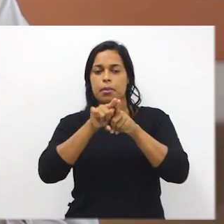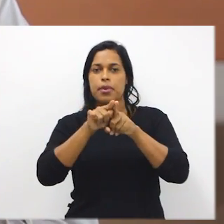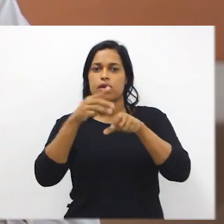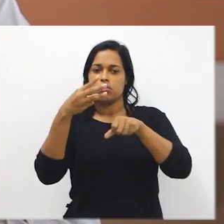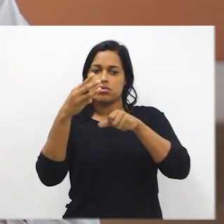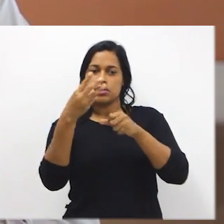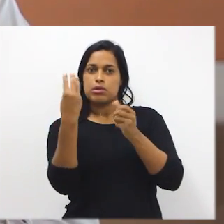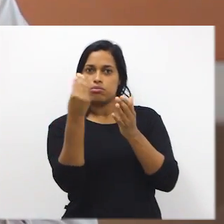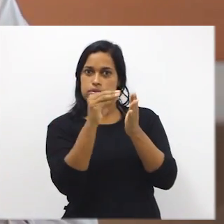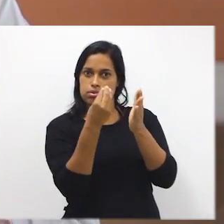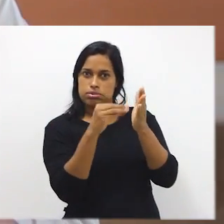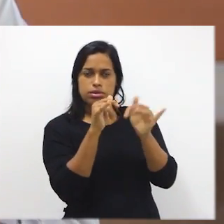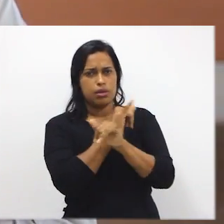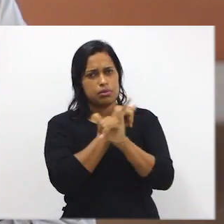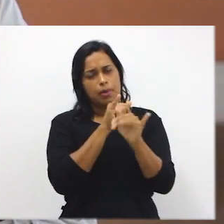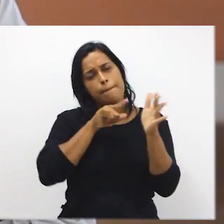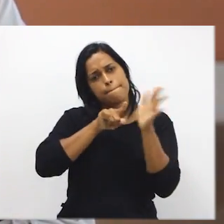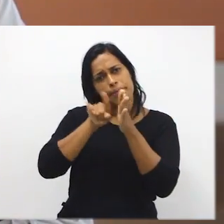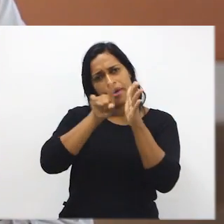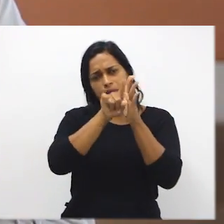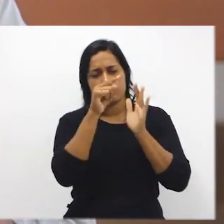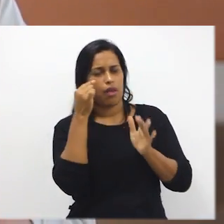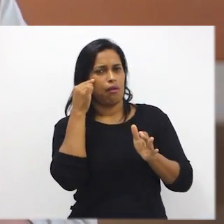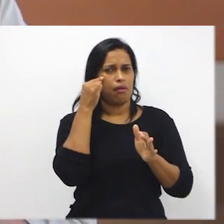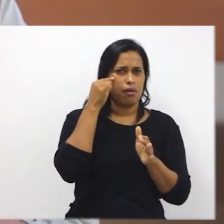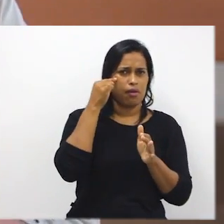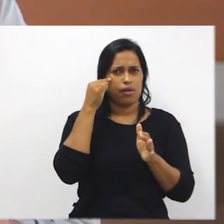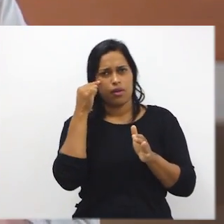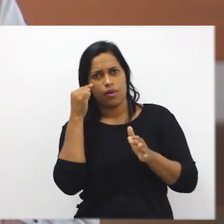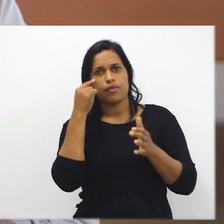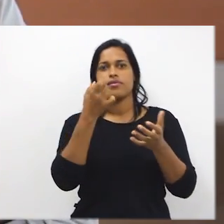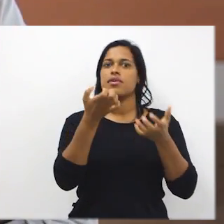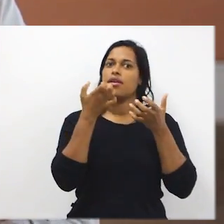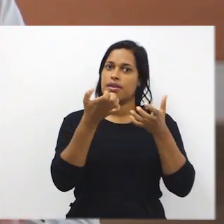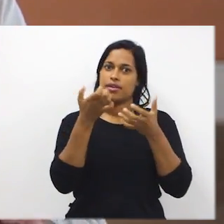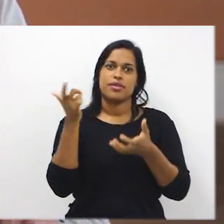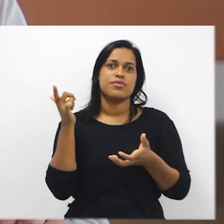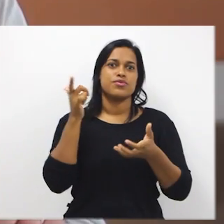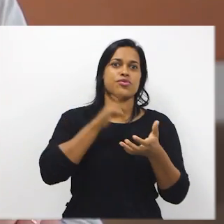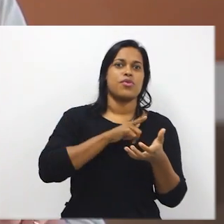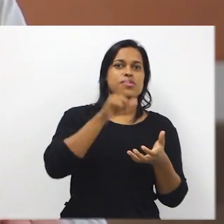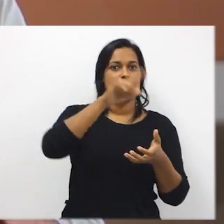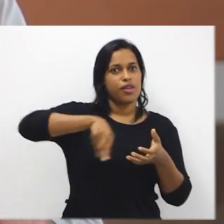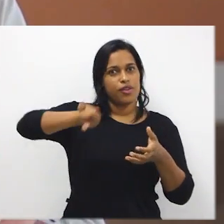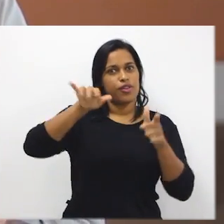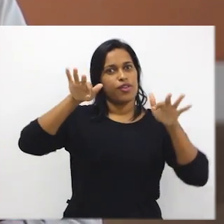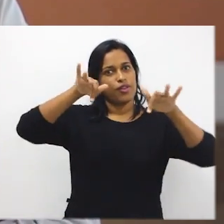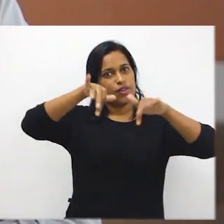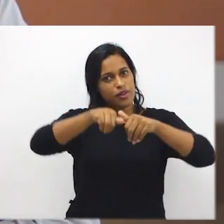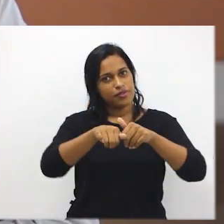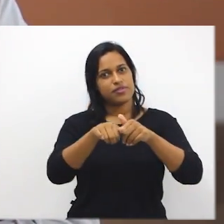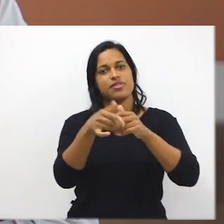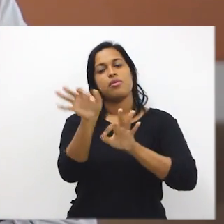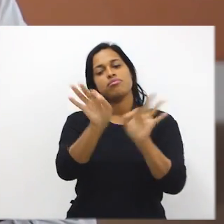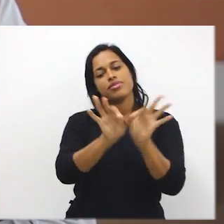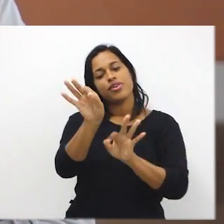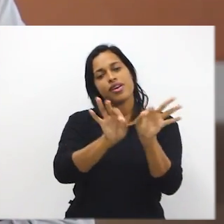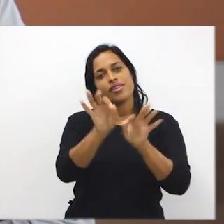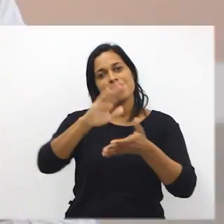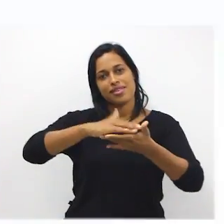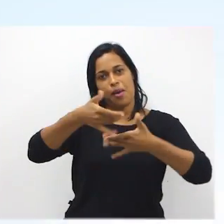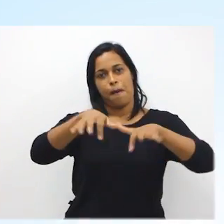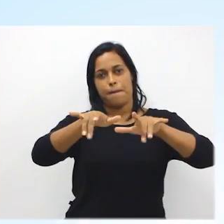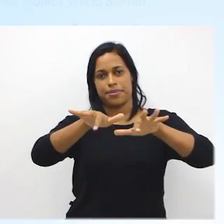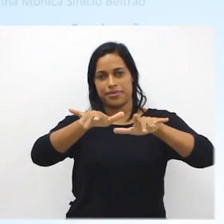chat. Estaremos à disposição, mande suas dúvidas, porque queremos chegar lá. No final, todos vocês devem estar prontos para programar os computadores.